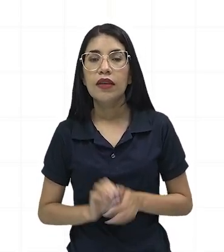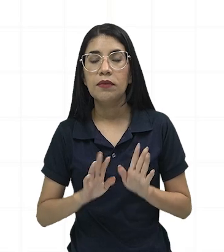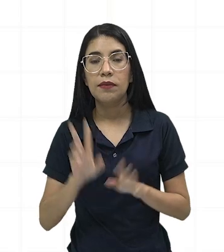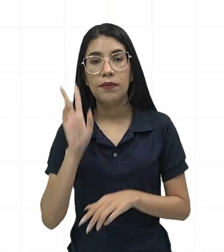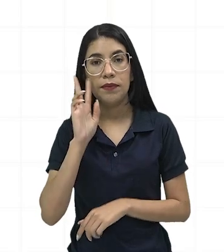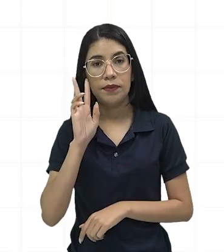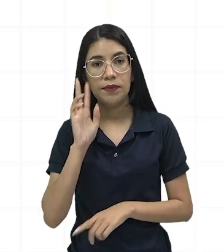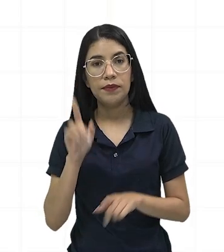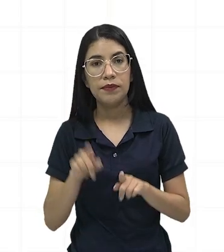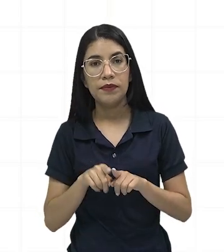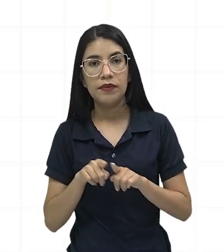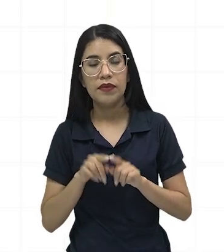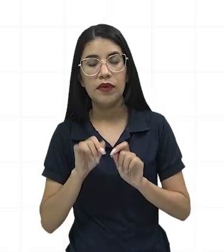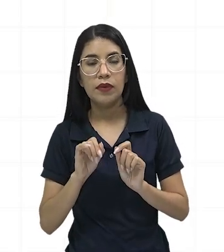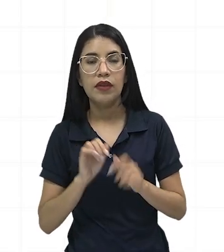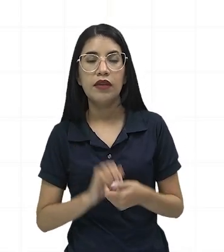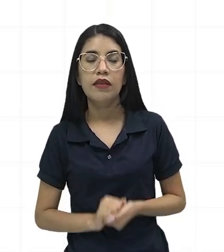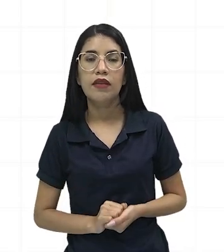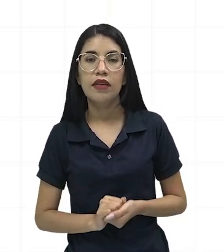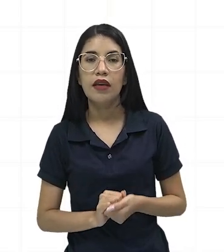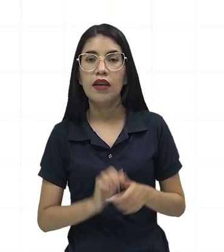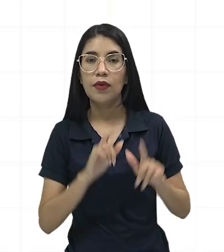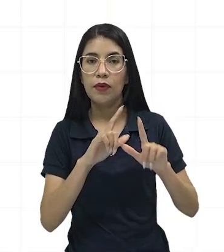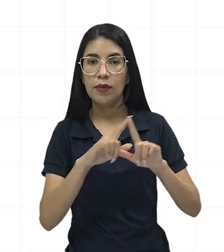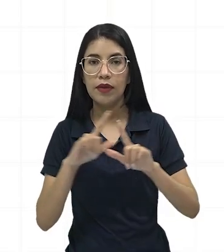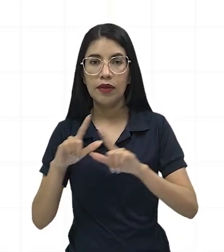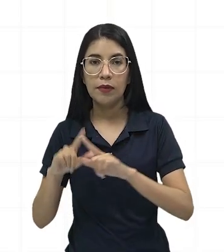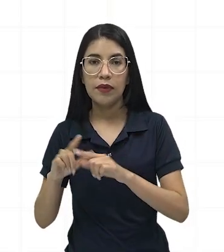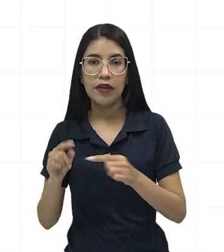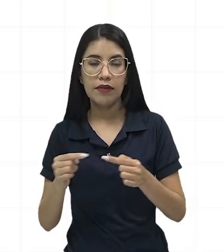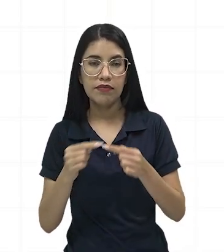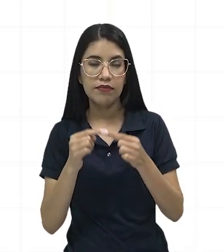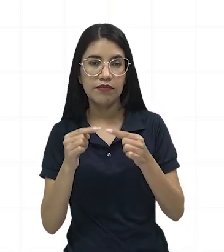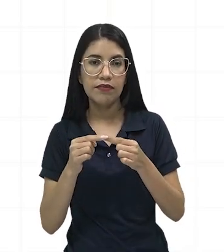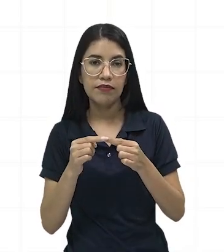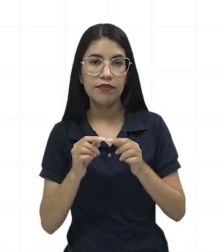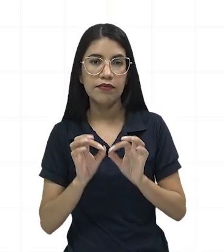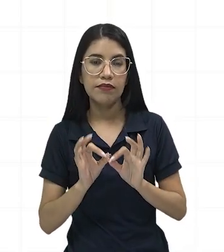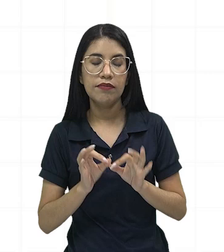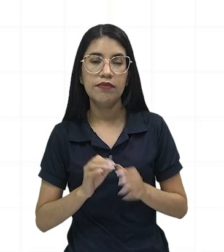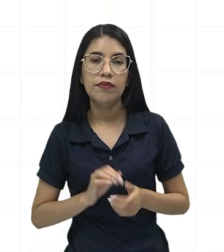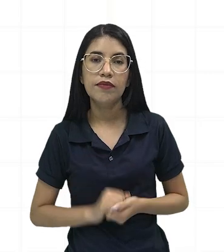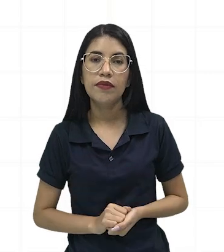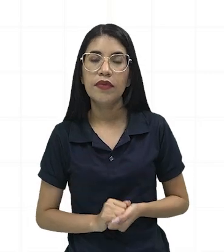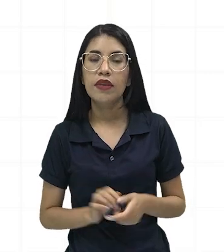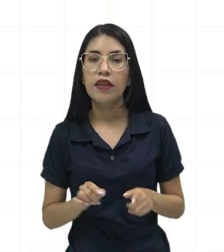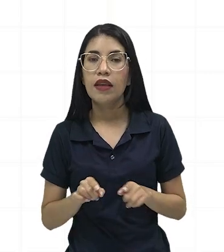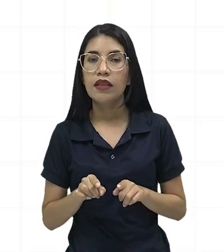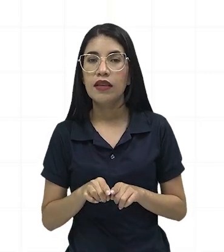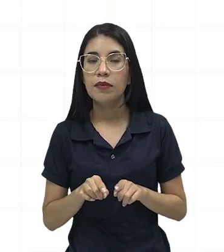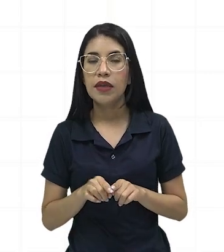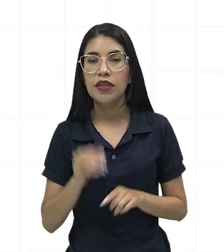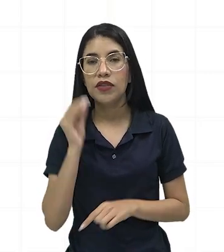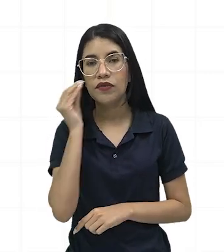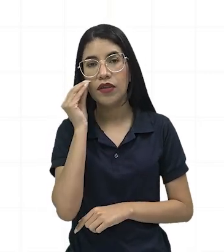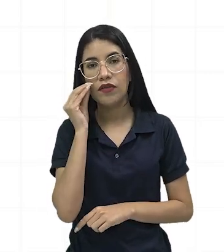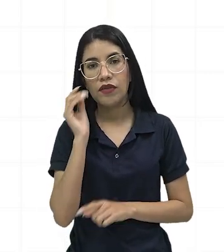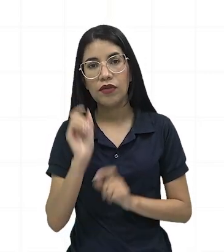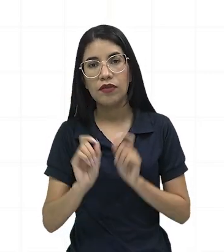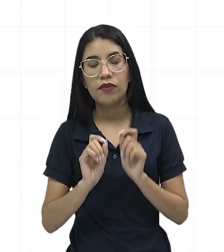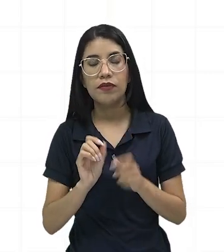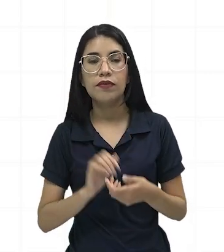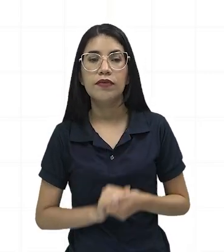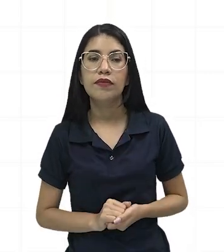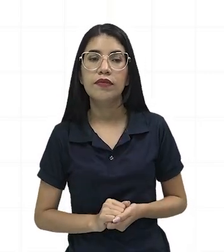lembrando, lógico, dos casos de congruência de triângulo, né? Porque o que nós vimos ali?